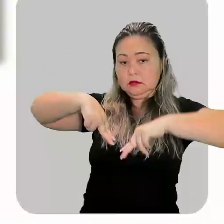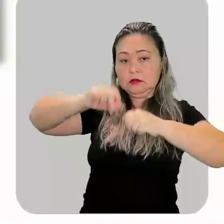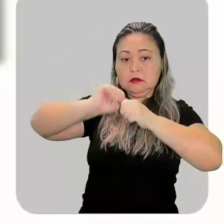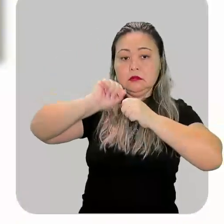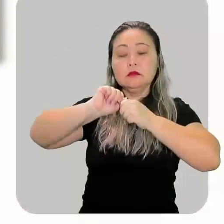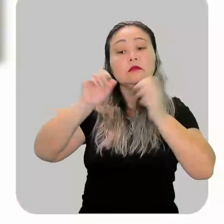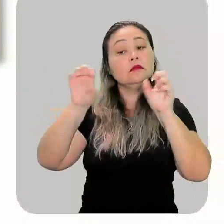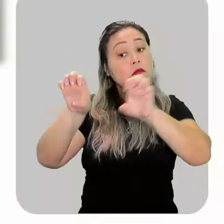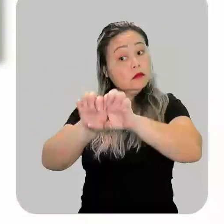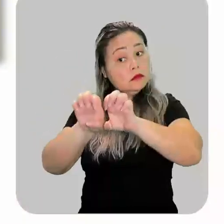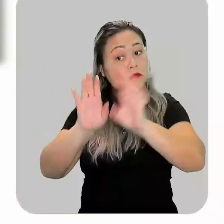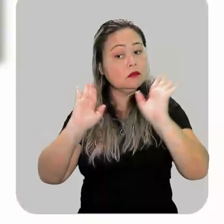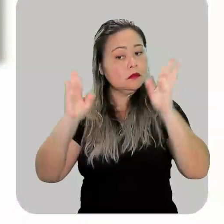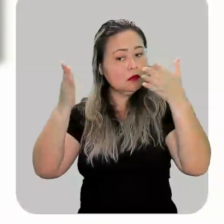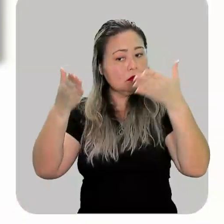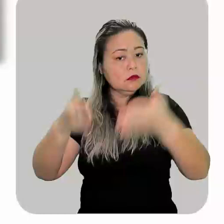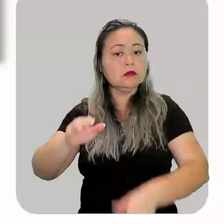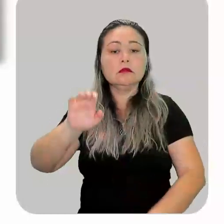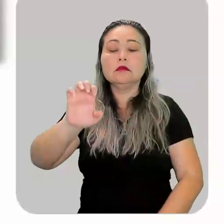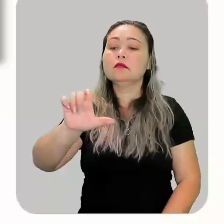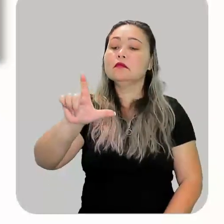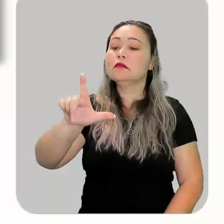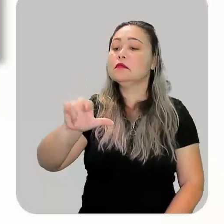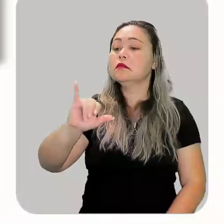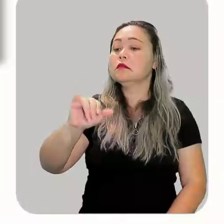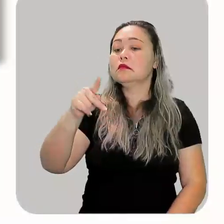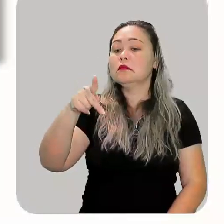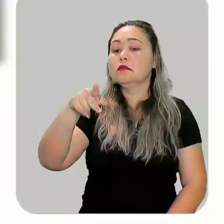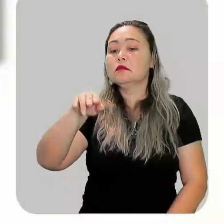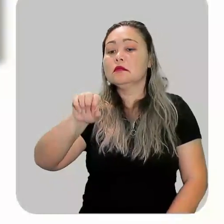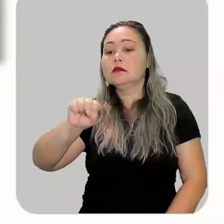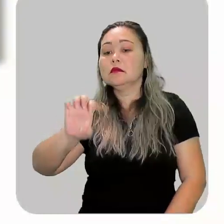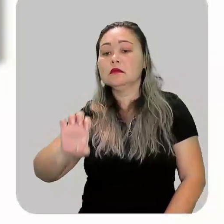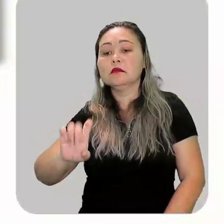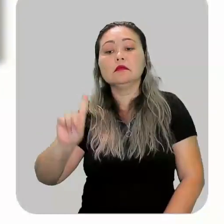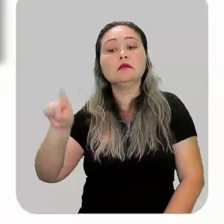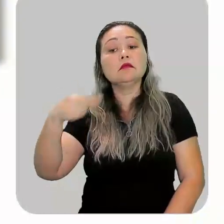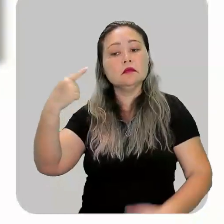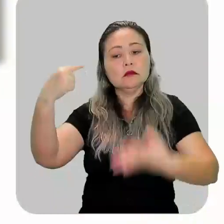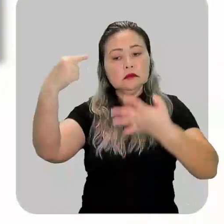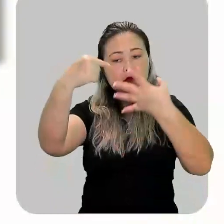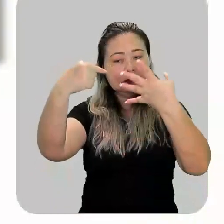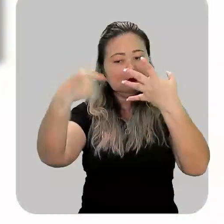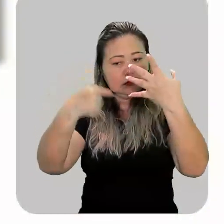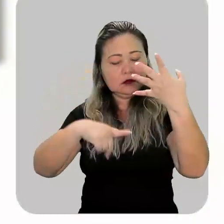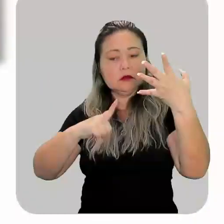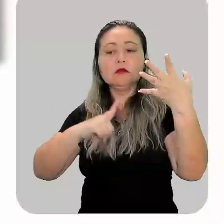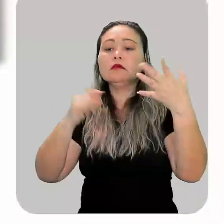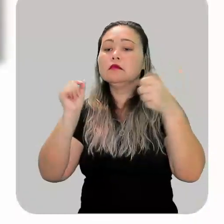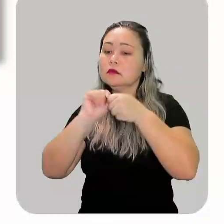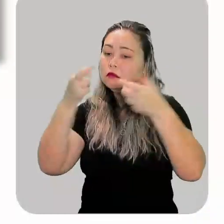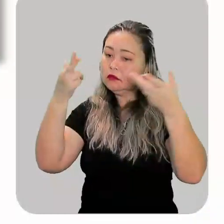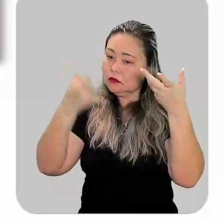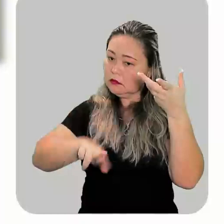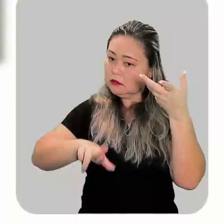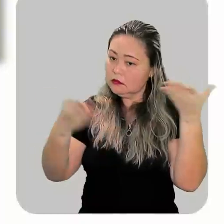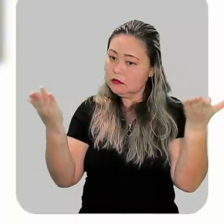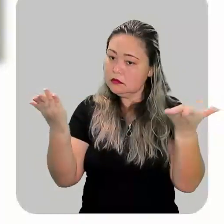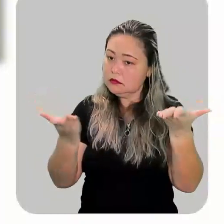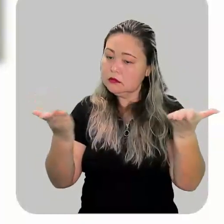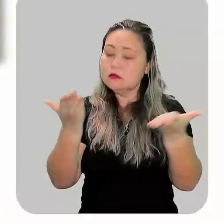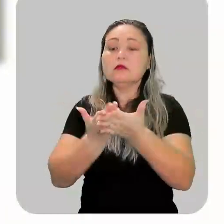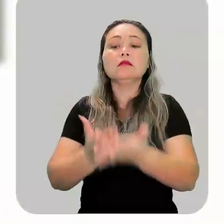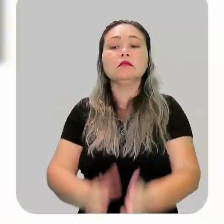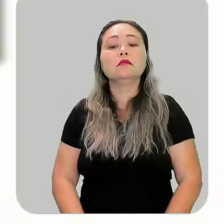viu as equações da elipse. Então, são essas 4 aulinhas que a gente determinou aqui que ia recuperar na aula de hoje.